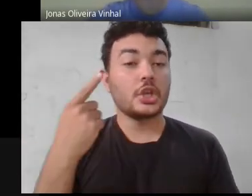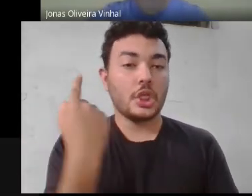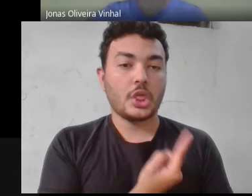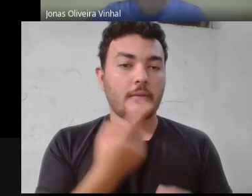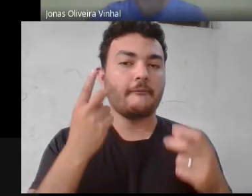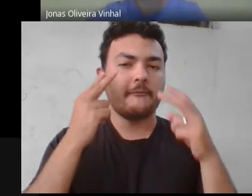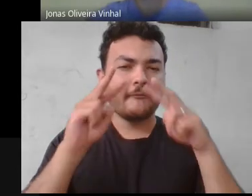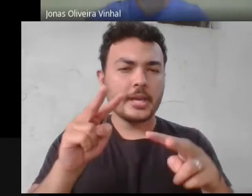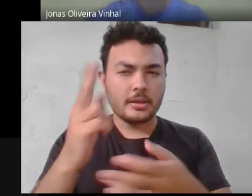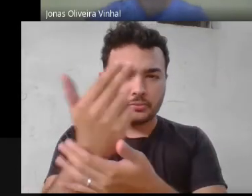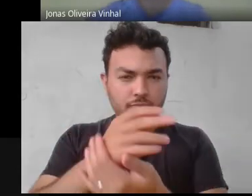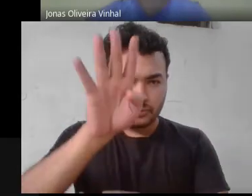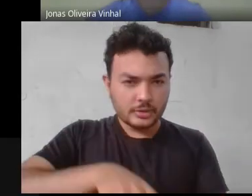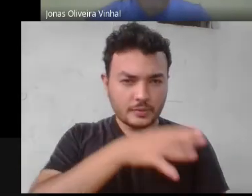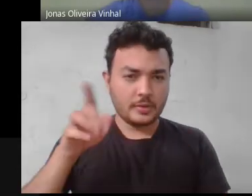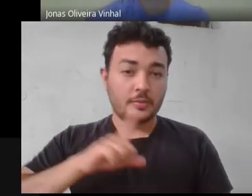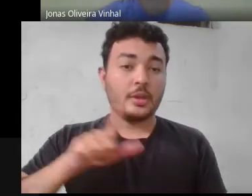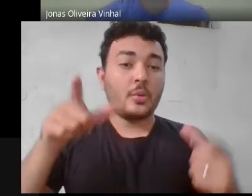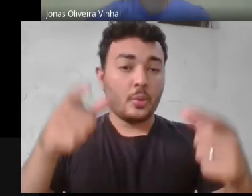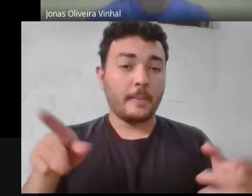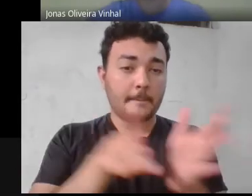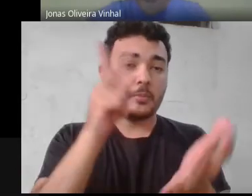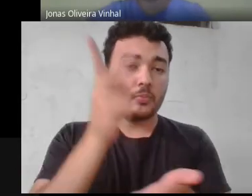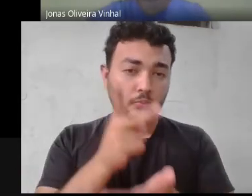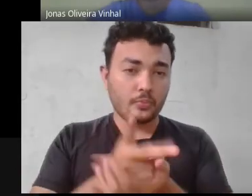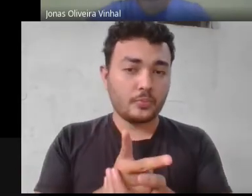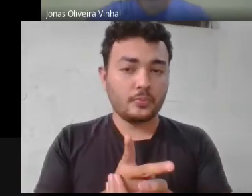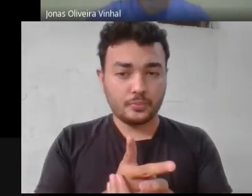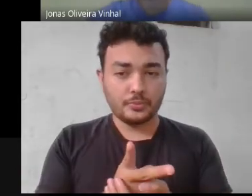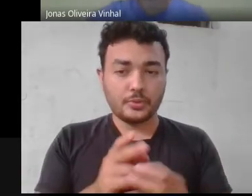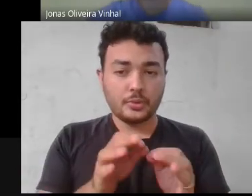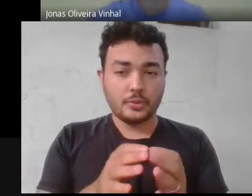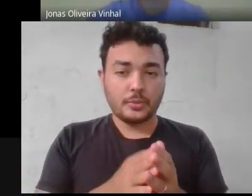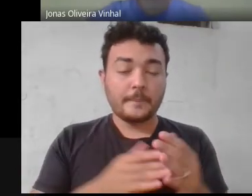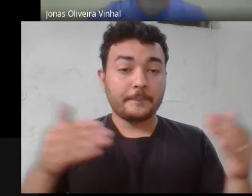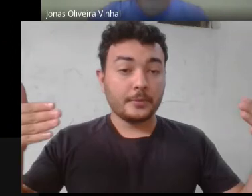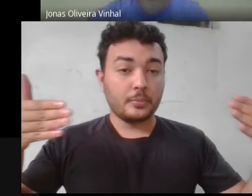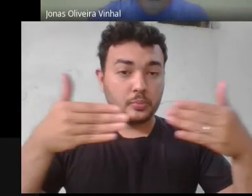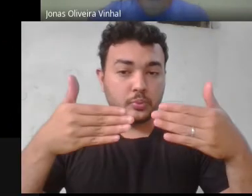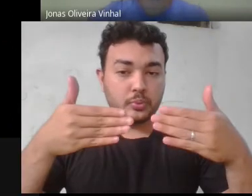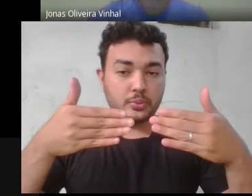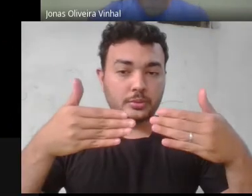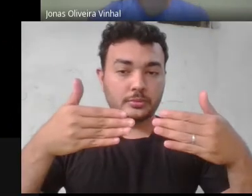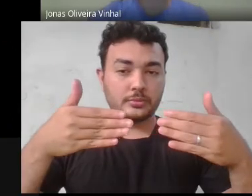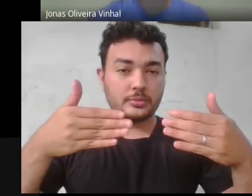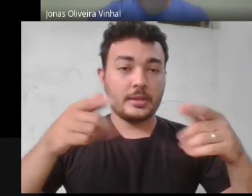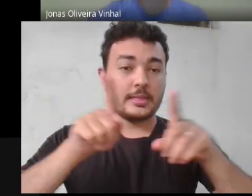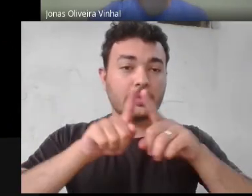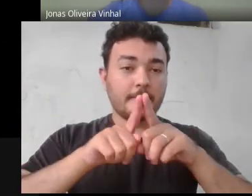spin contrários, e eles têm de fato, tá bom? Então, eles têm mesma direção e sentidos opostos, por isso que a gente coloca como